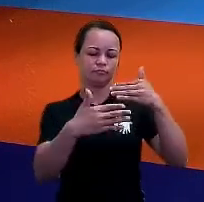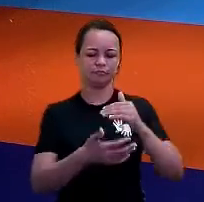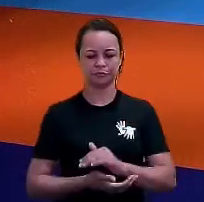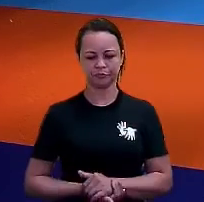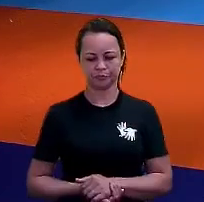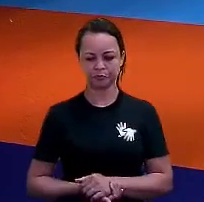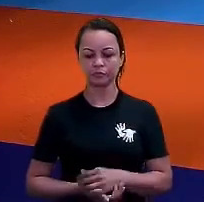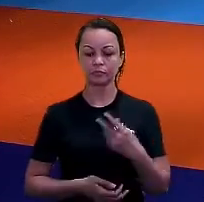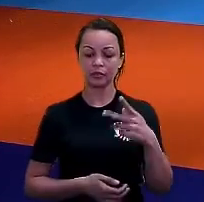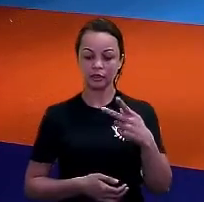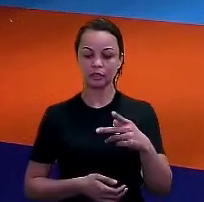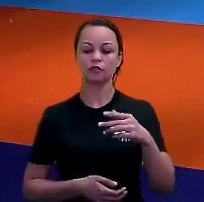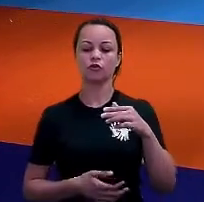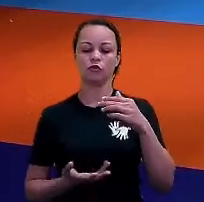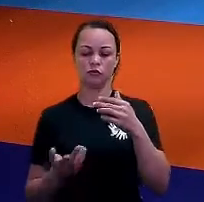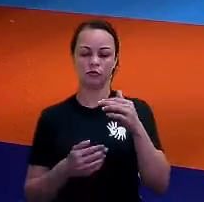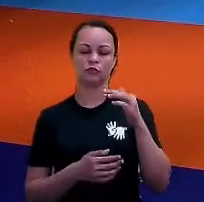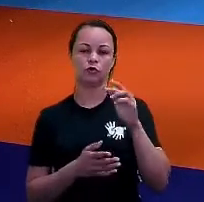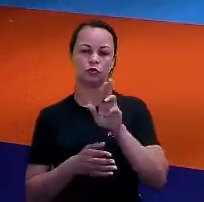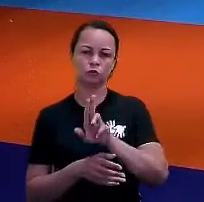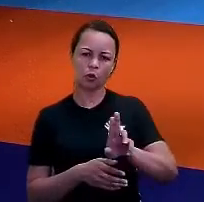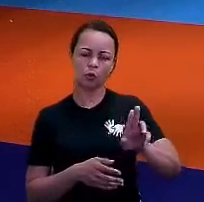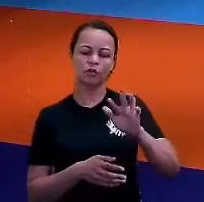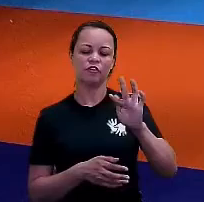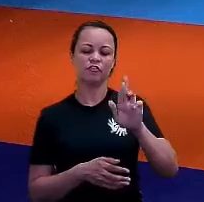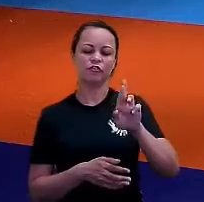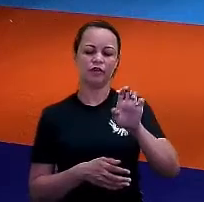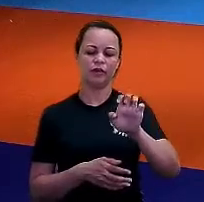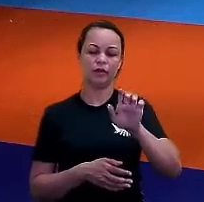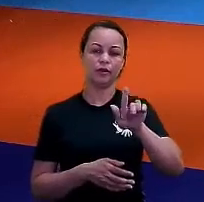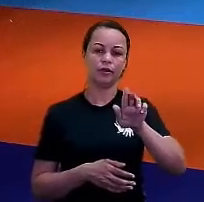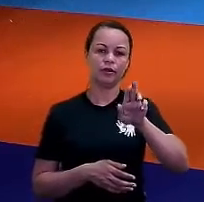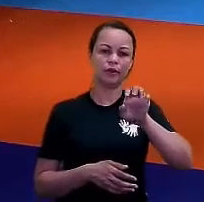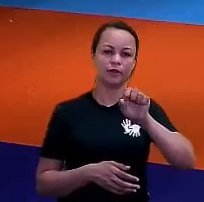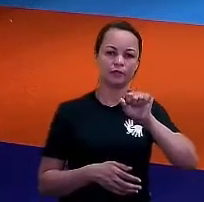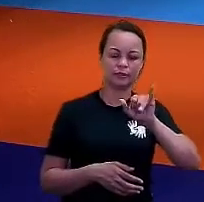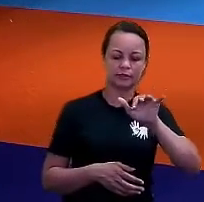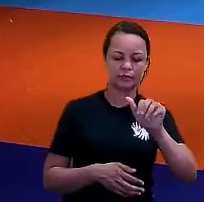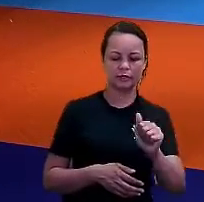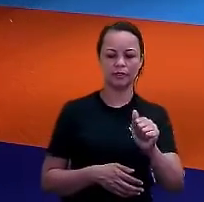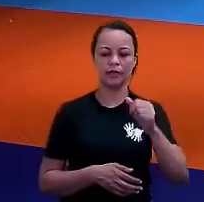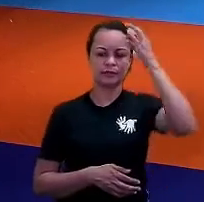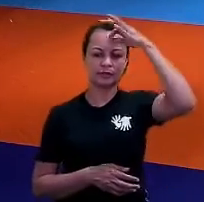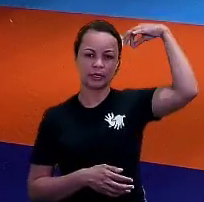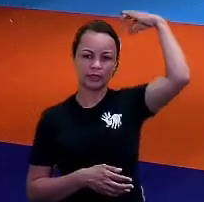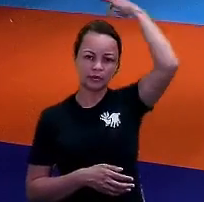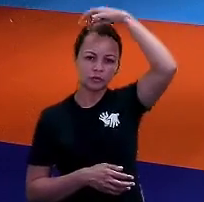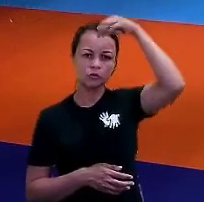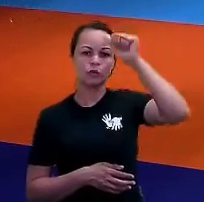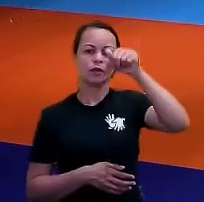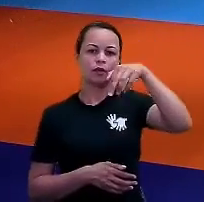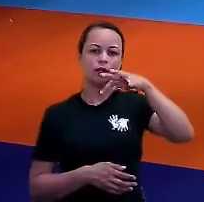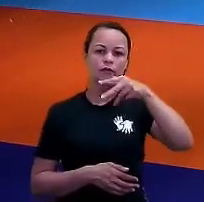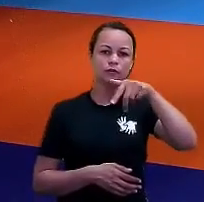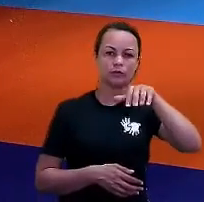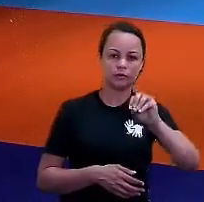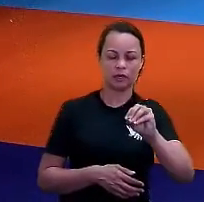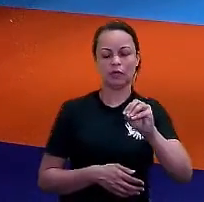ser freguesia de Santo Antão da Mata no século XVIII, em 1712.